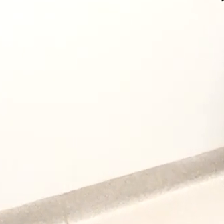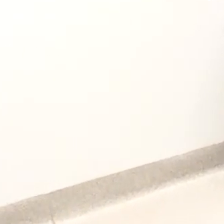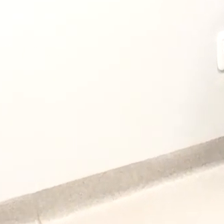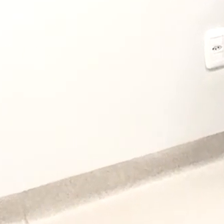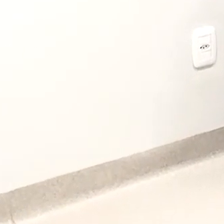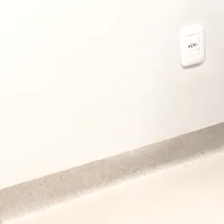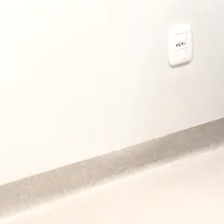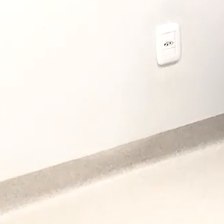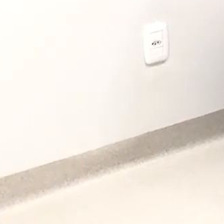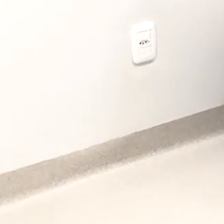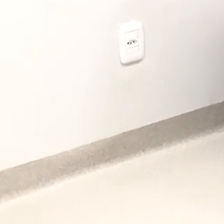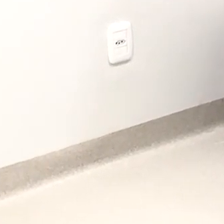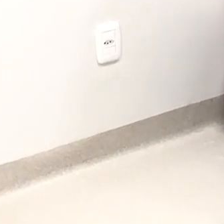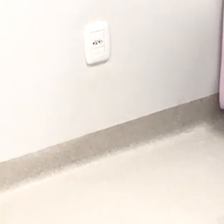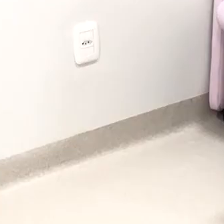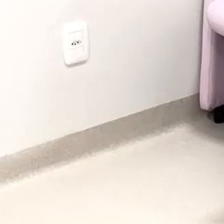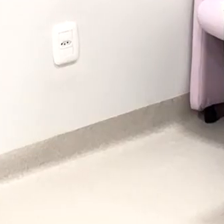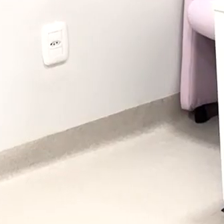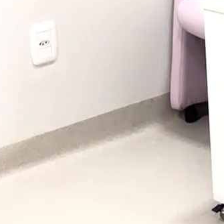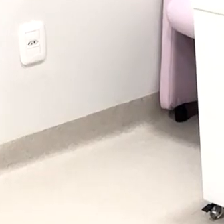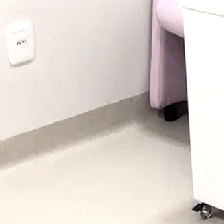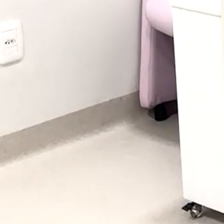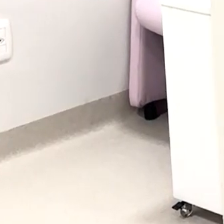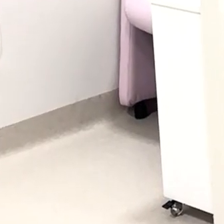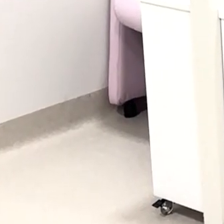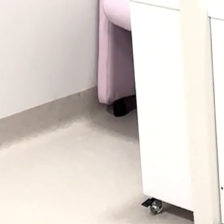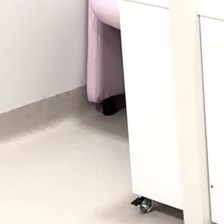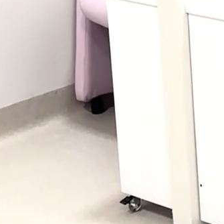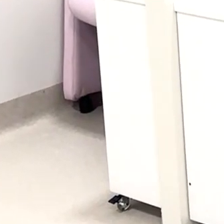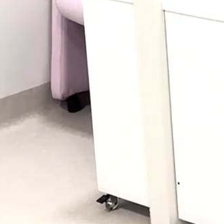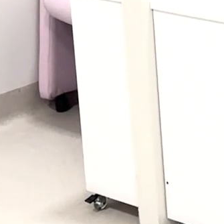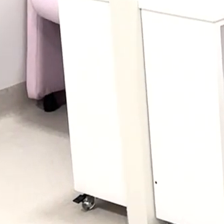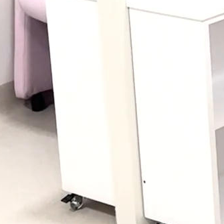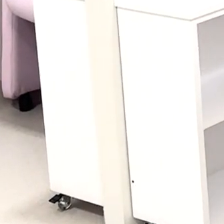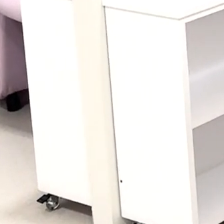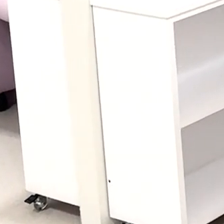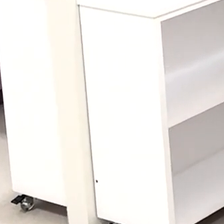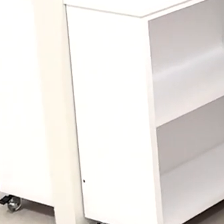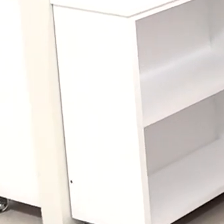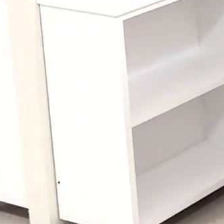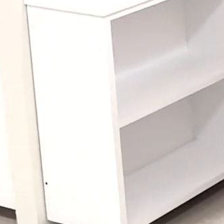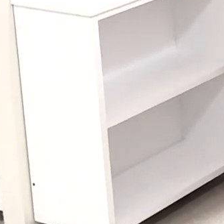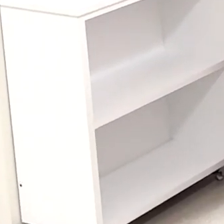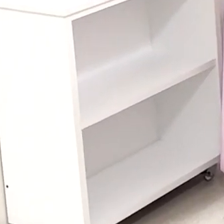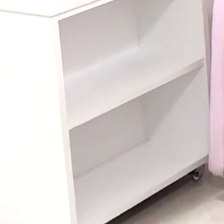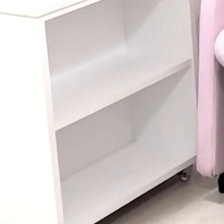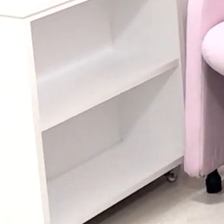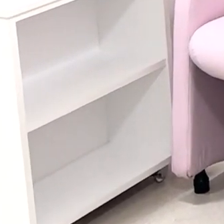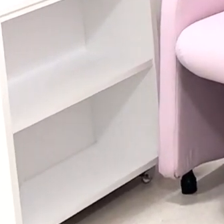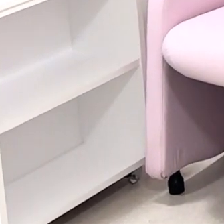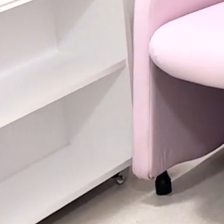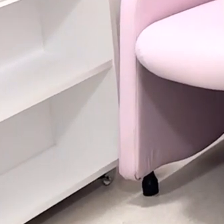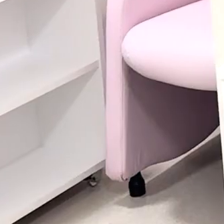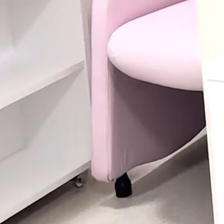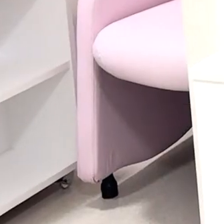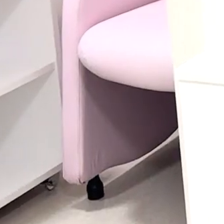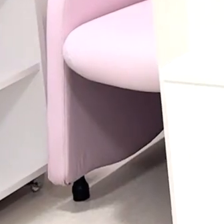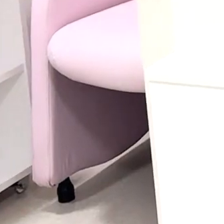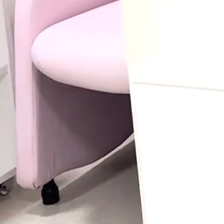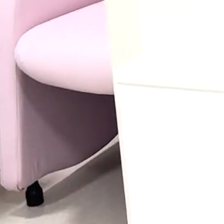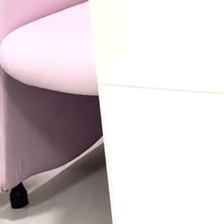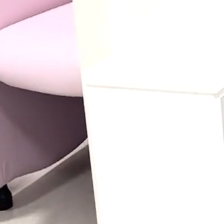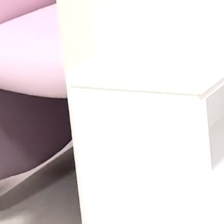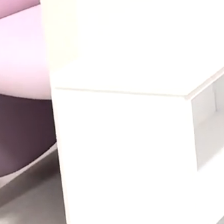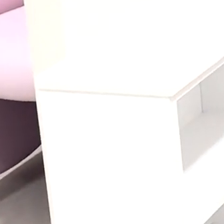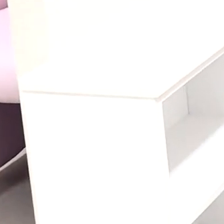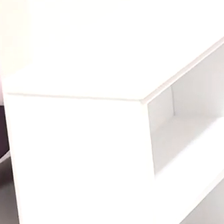hoje, enfim, e tudo mais. E aí, com isso, a gente consegue fazer essa coleta com a mãe. Mas realmente, assim, ó, não tem uma periodicidade, não